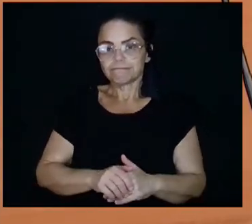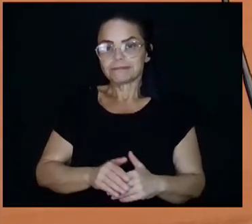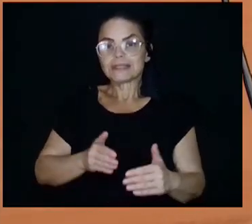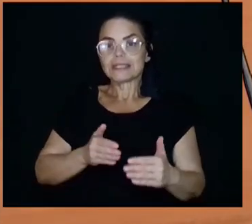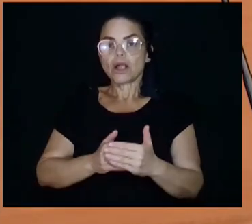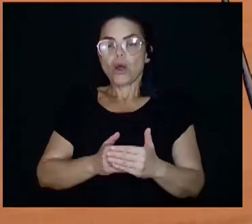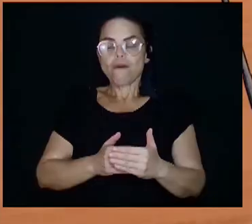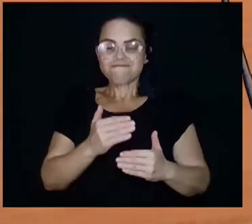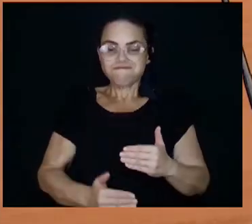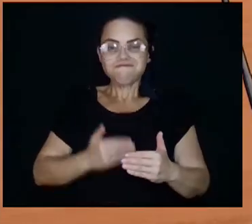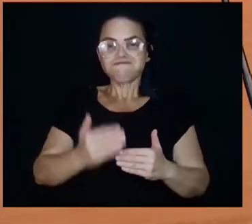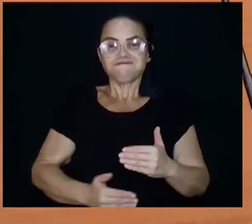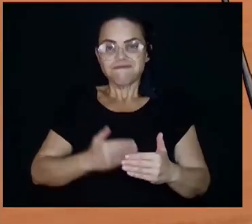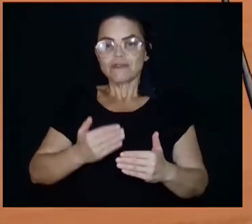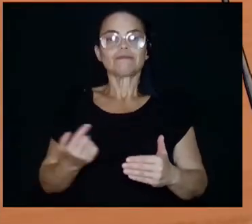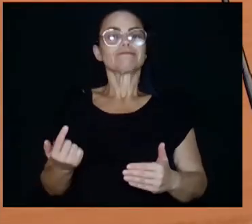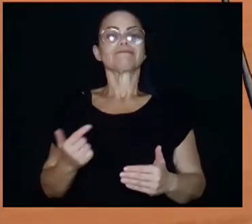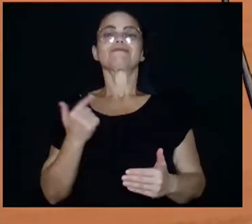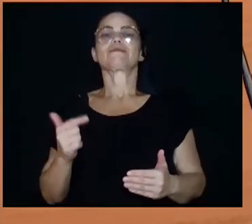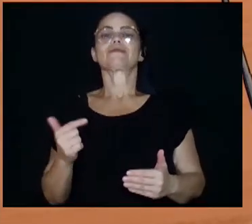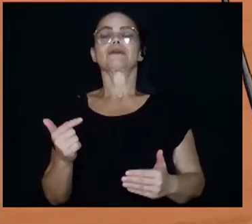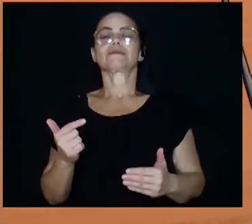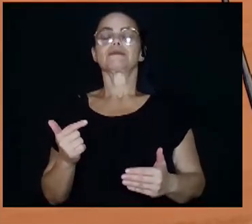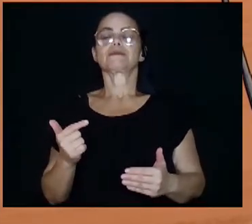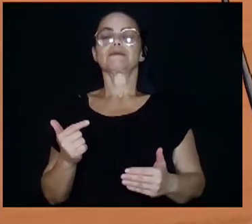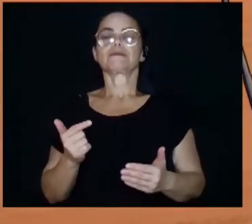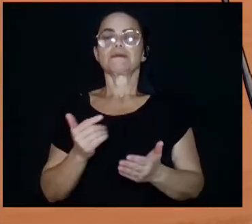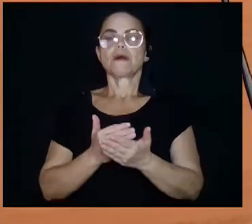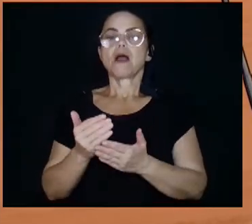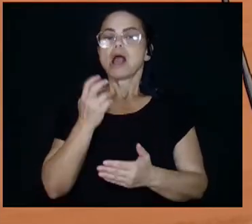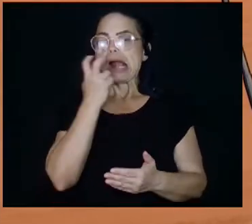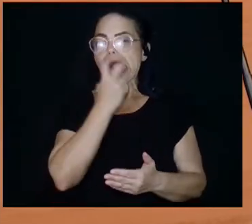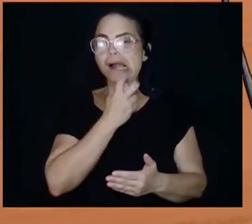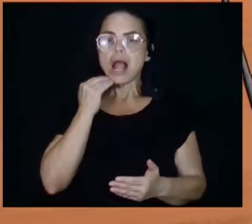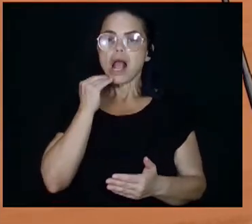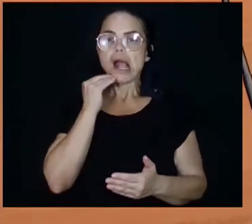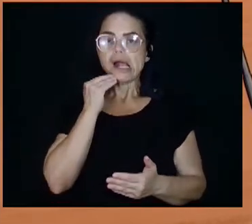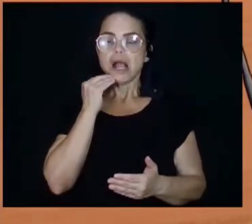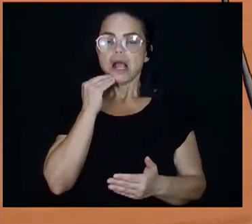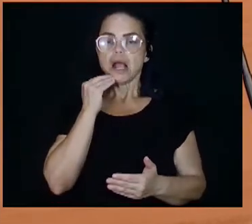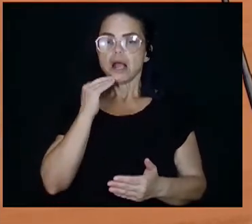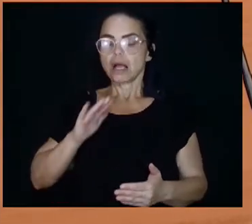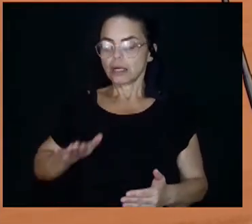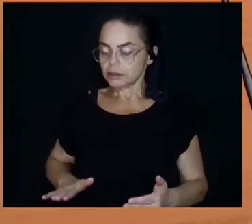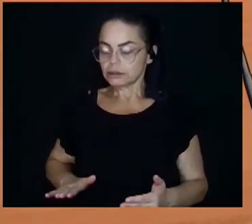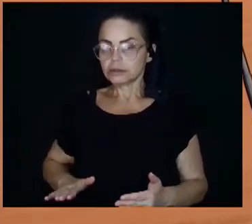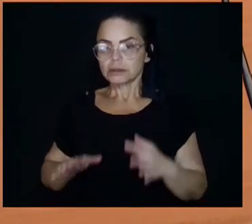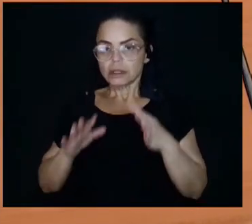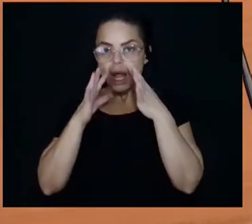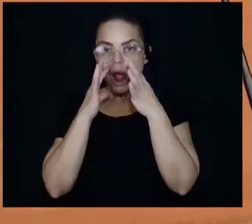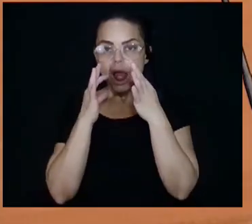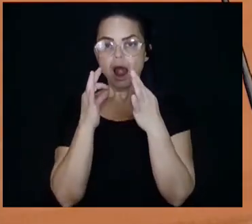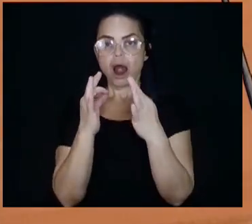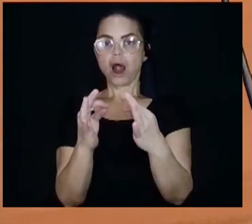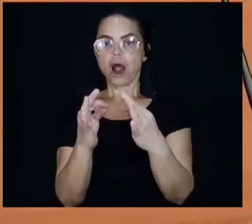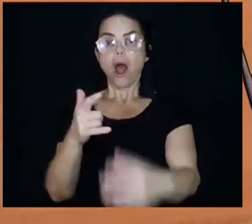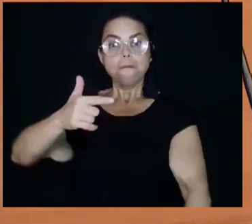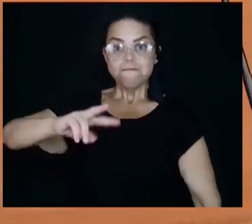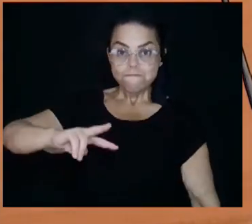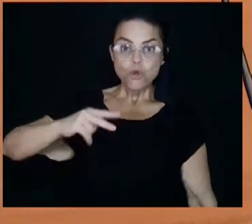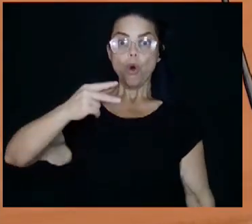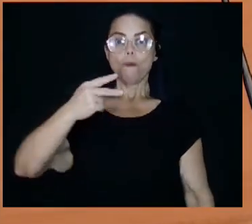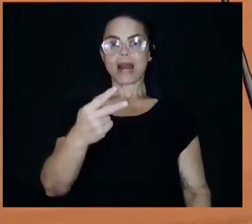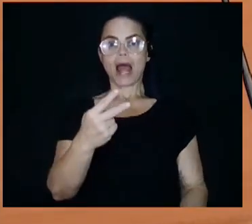que toda criança que começa a gaguejar tenha, então, uma atenção, receba uma atenção devida,